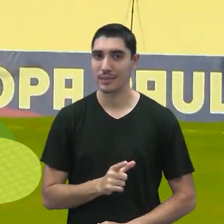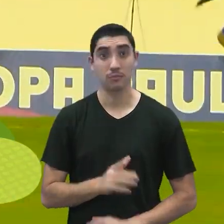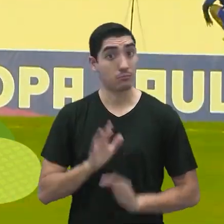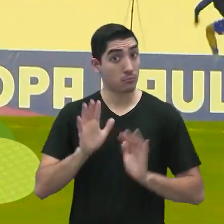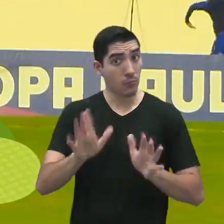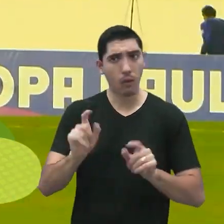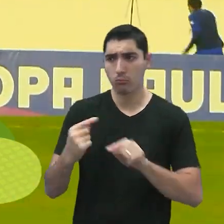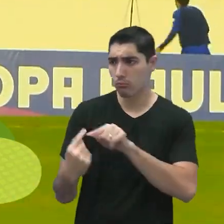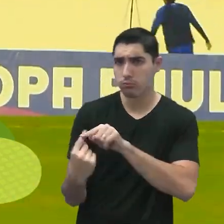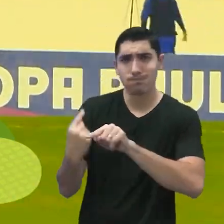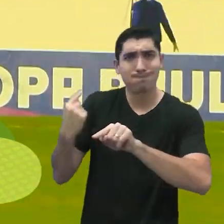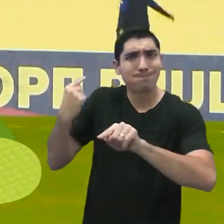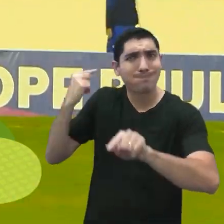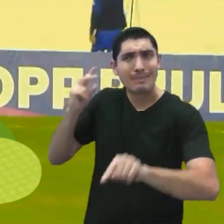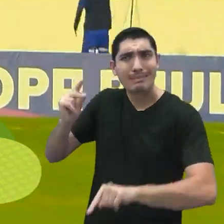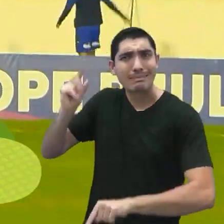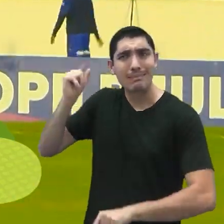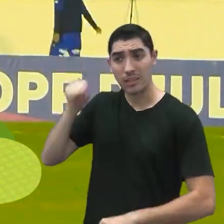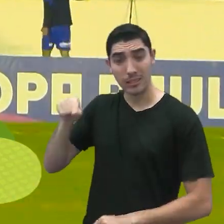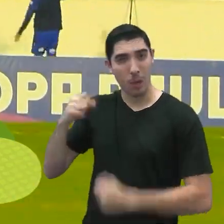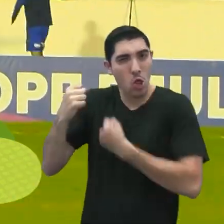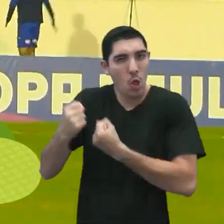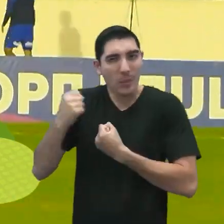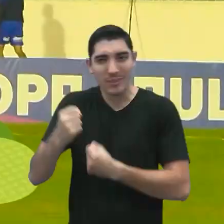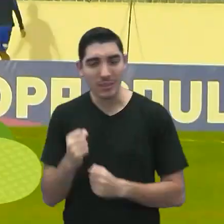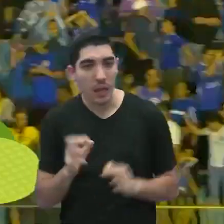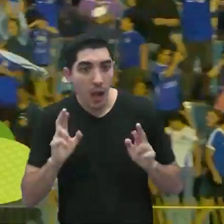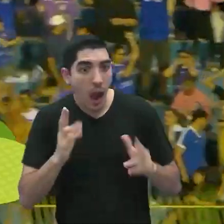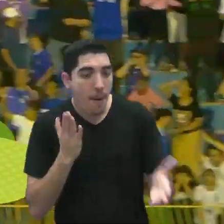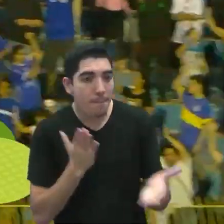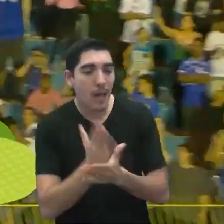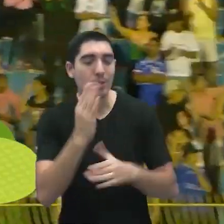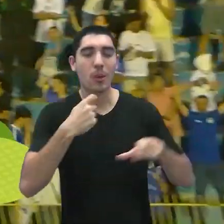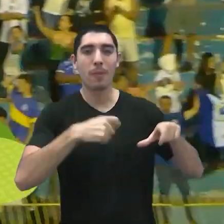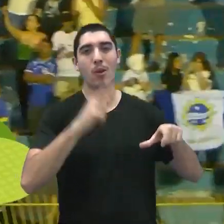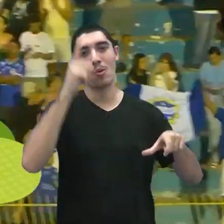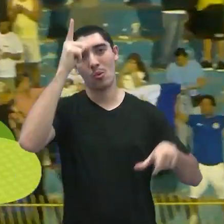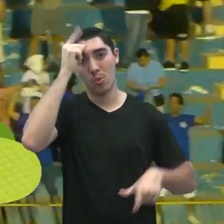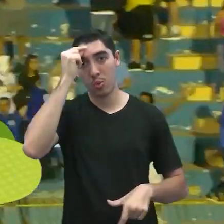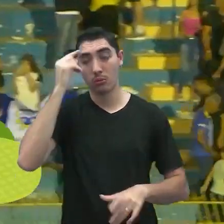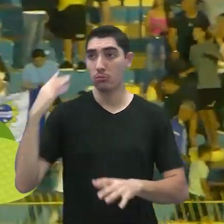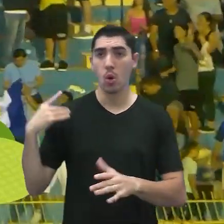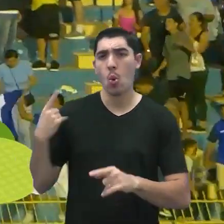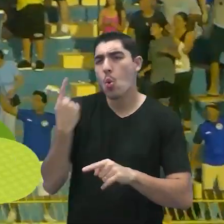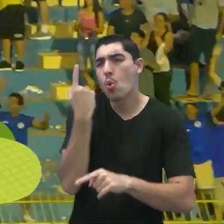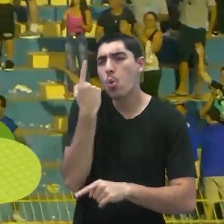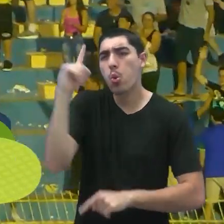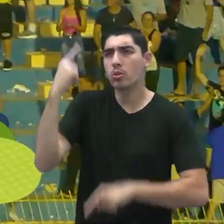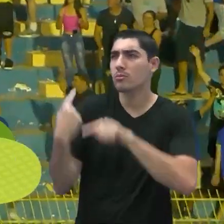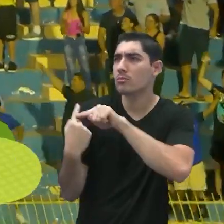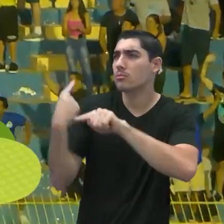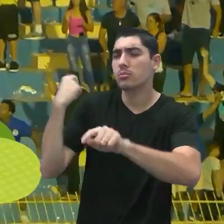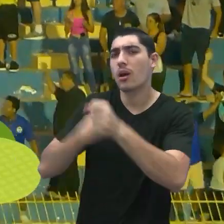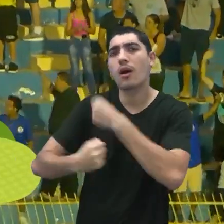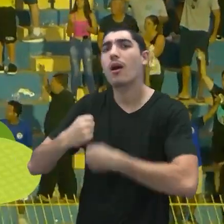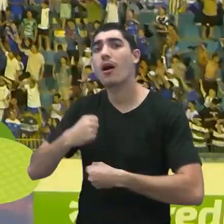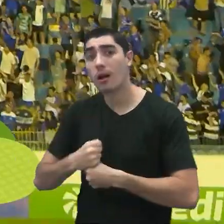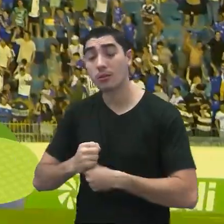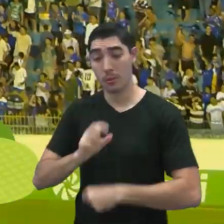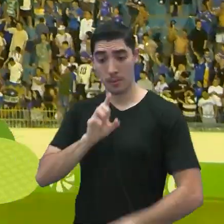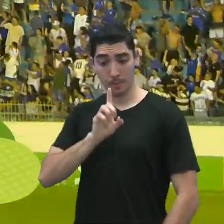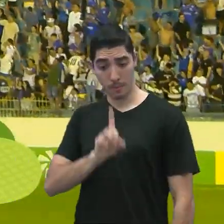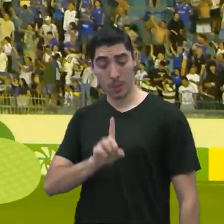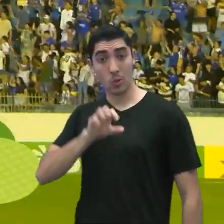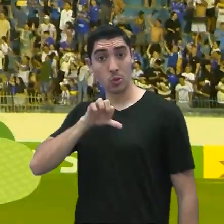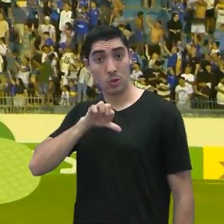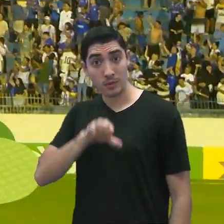Aliás, fazia tempo que a torcida do São José não passava por isso. A Águia não decidia um mata-mata nos pênaltis